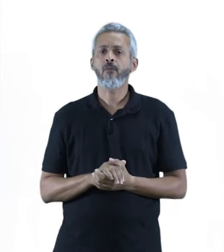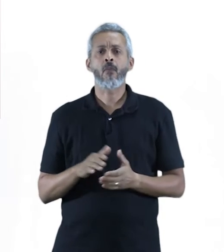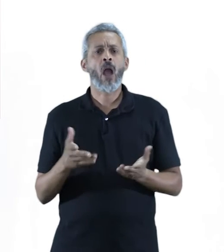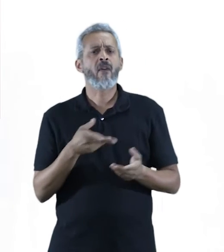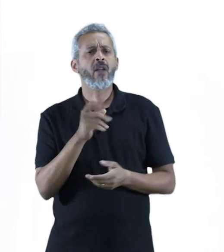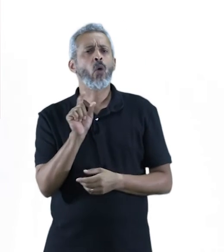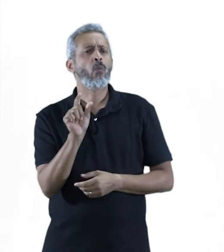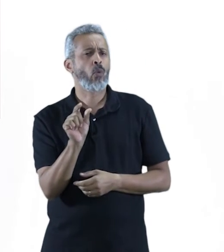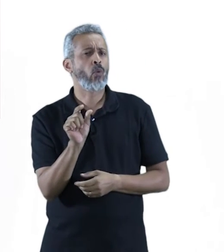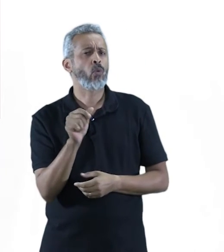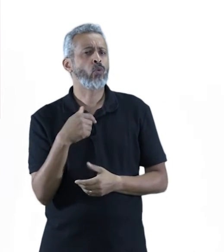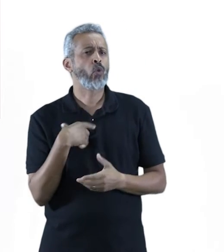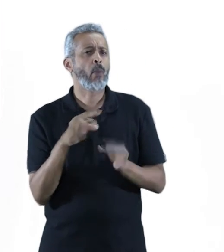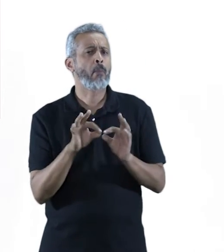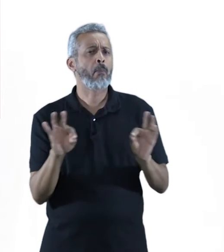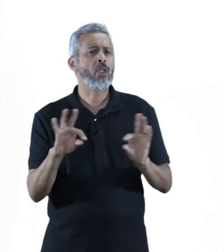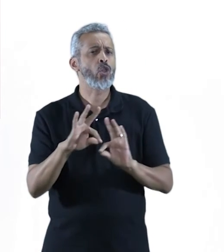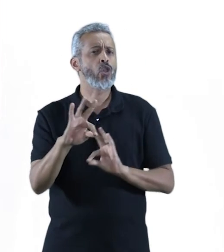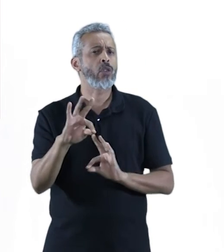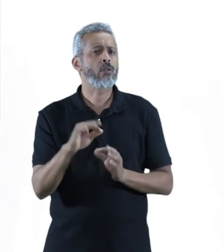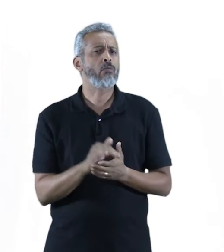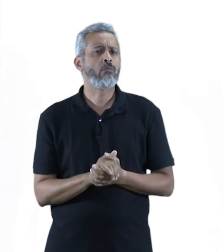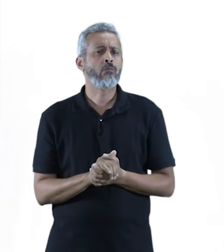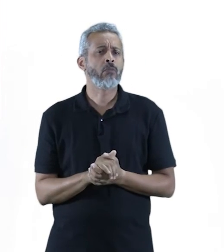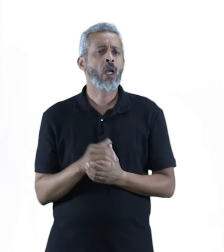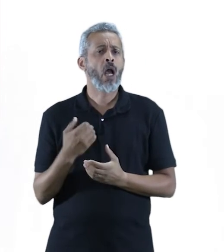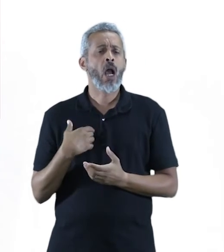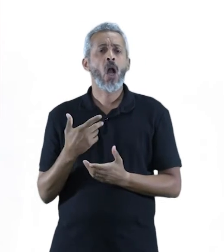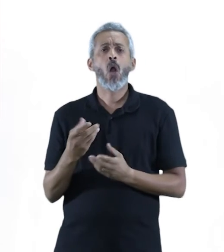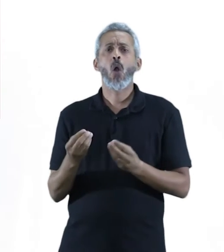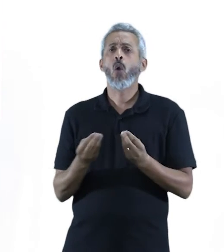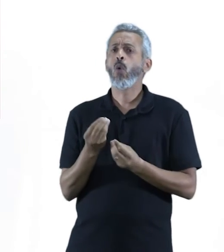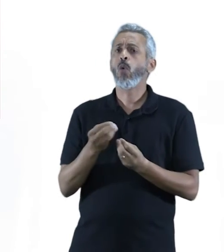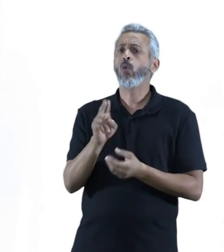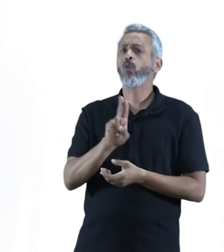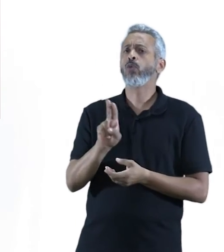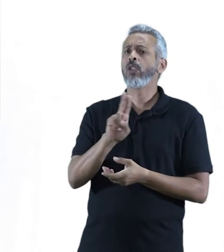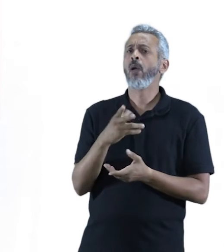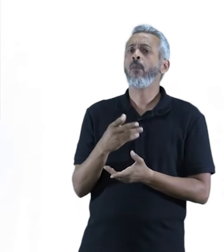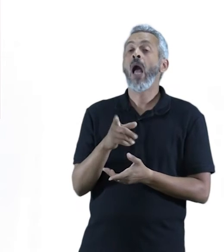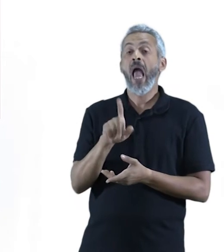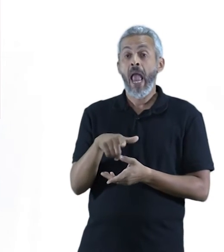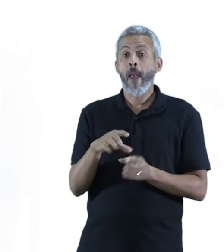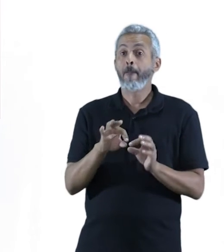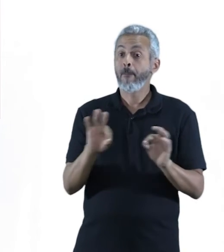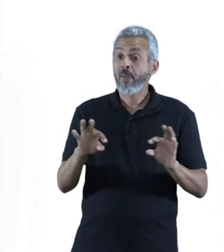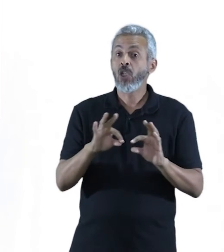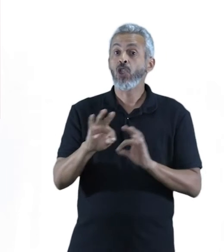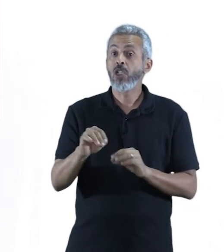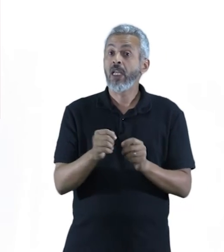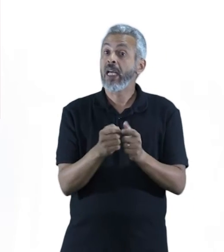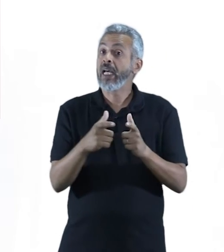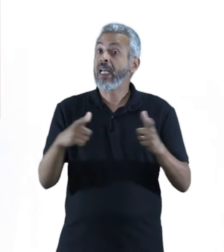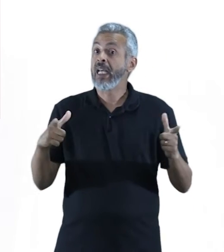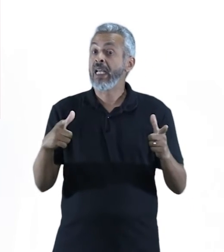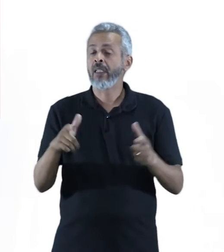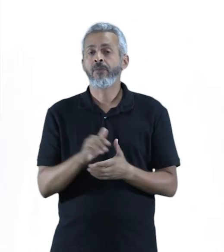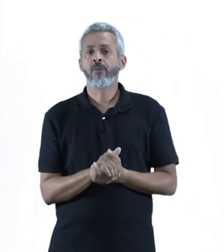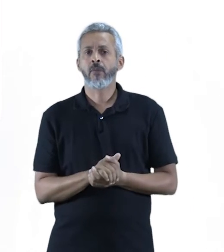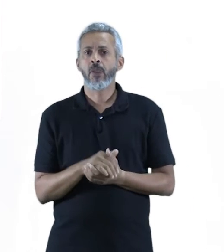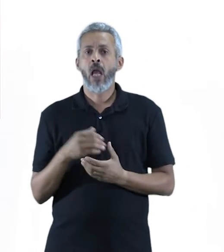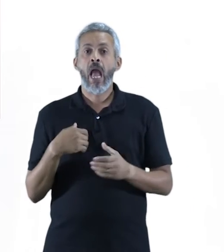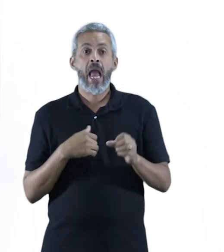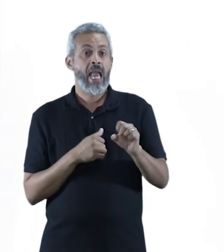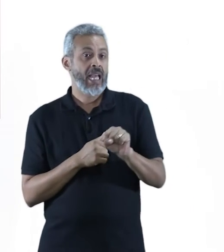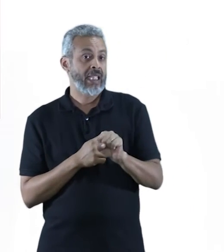Vamos falar um pouco sobre medidas. As unidades de medida servem para medir grandezas.